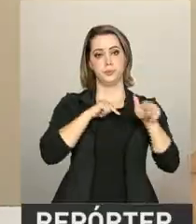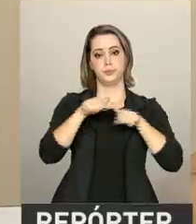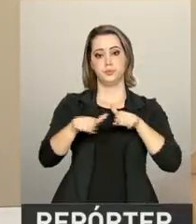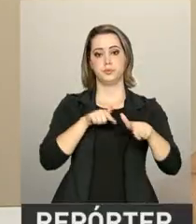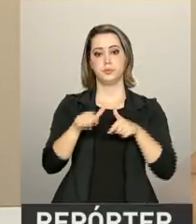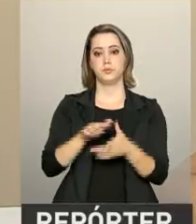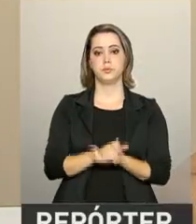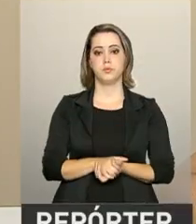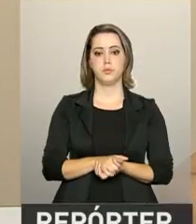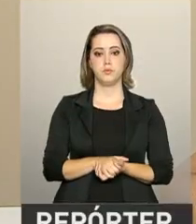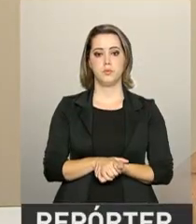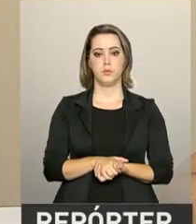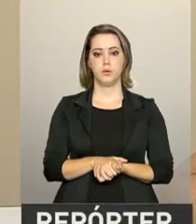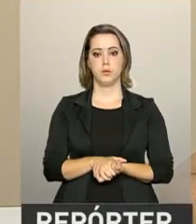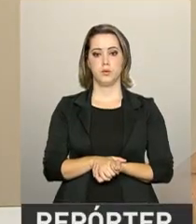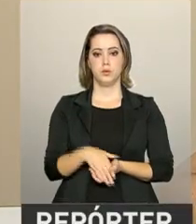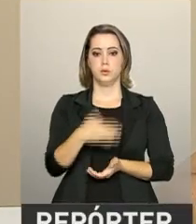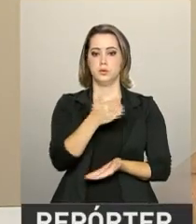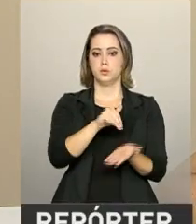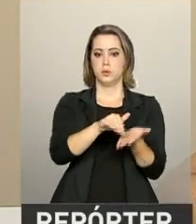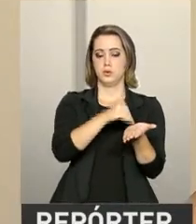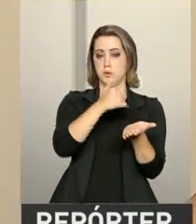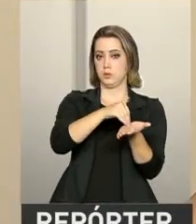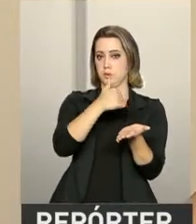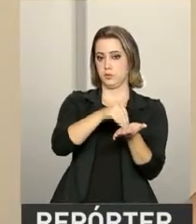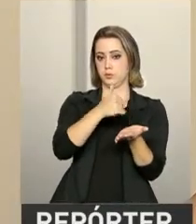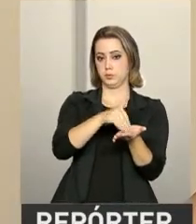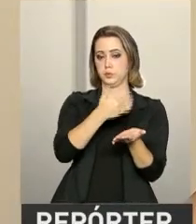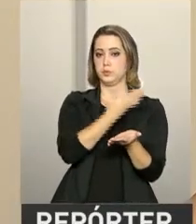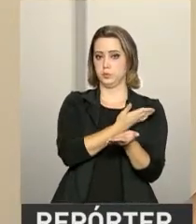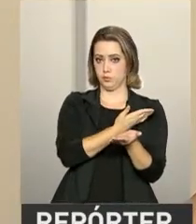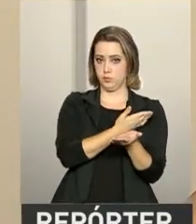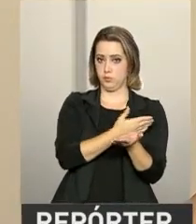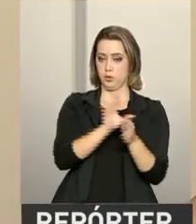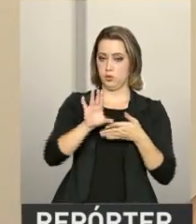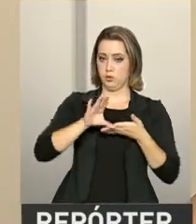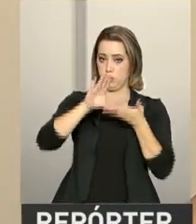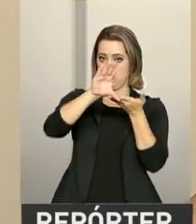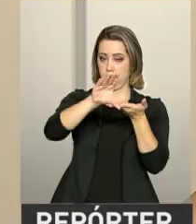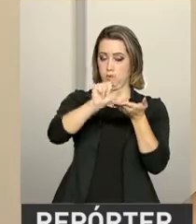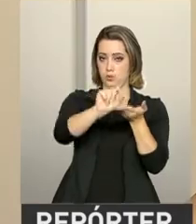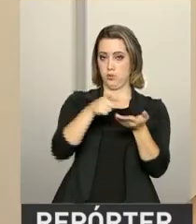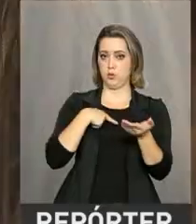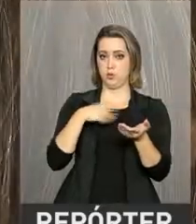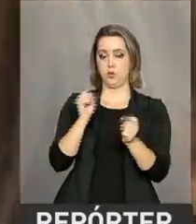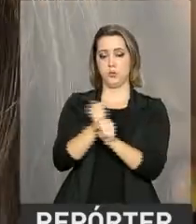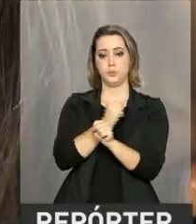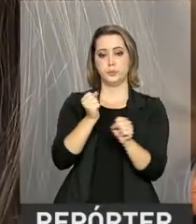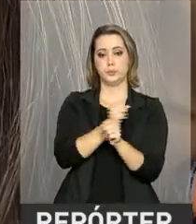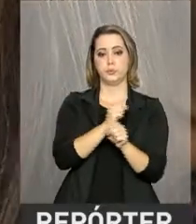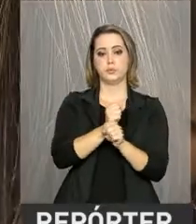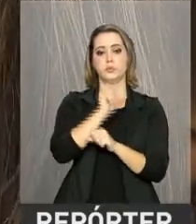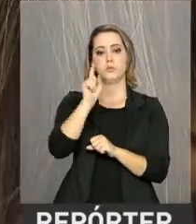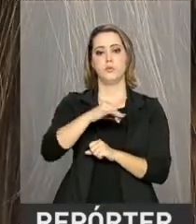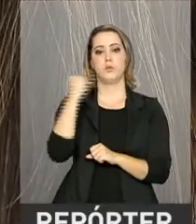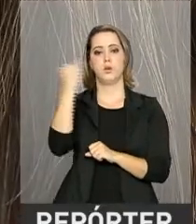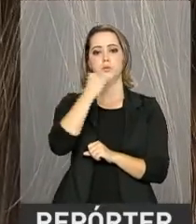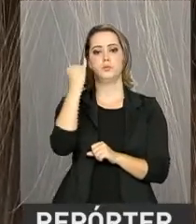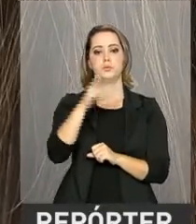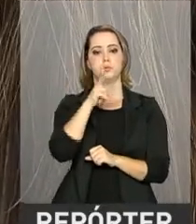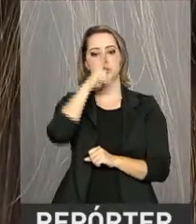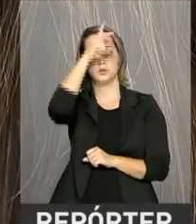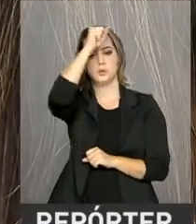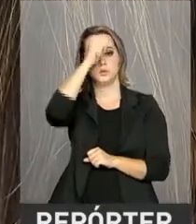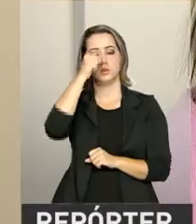trabalhista. Para Patrícia Aldi, secretária do Conselhão, a participação da sociedade na construção do país é essencial para o fortalecimento